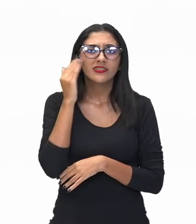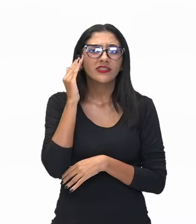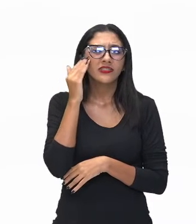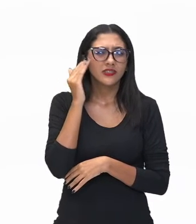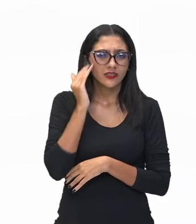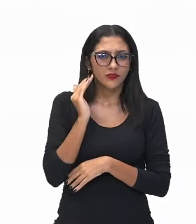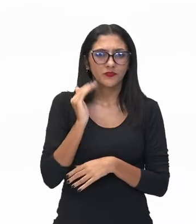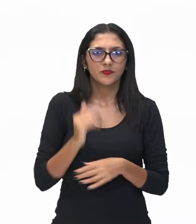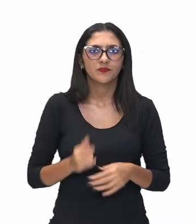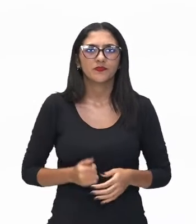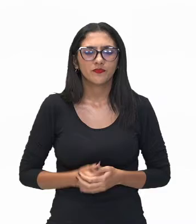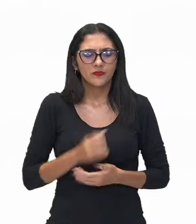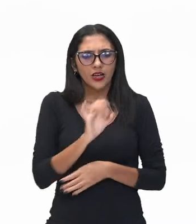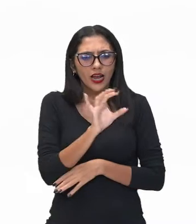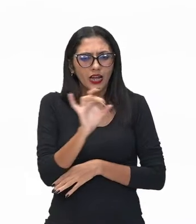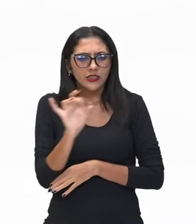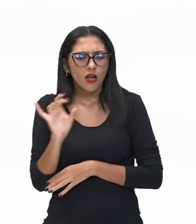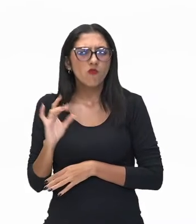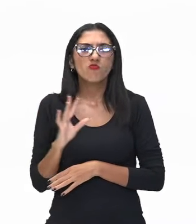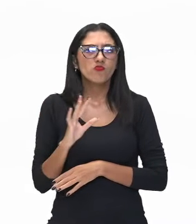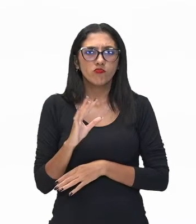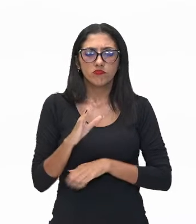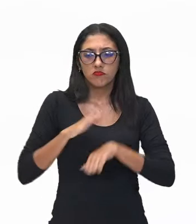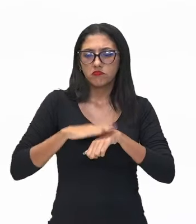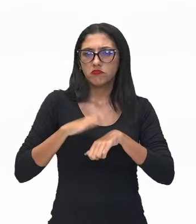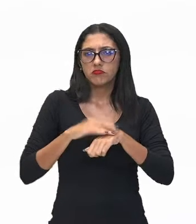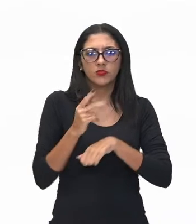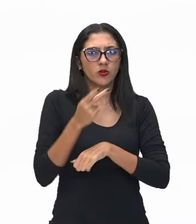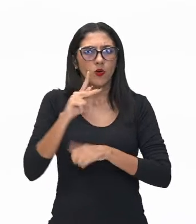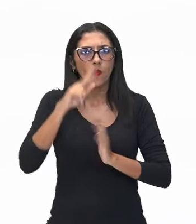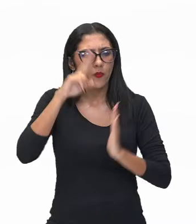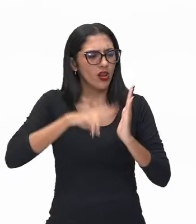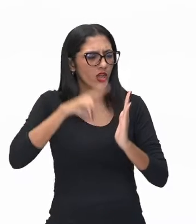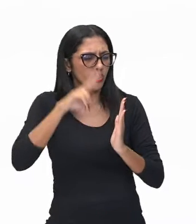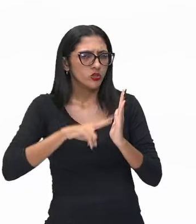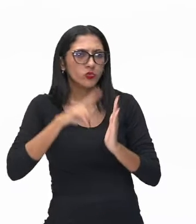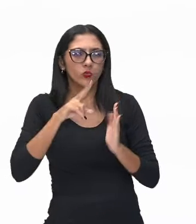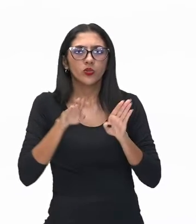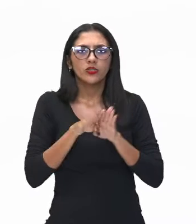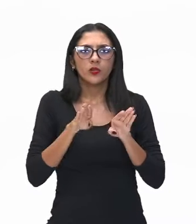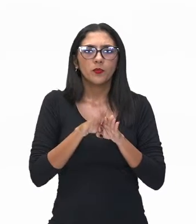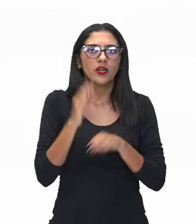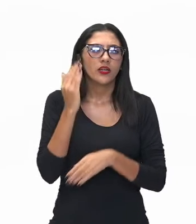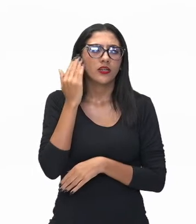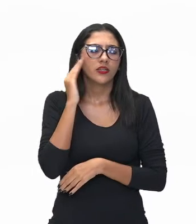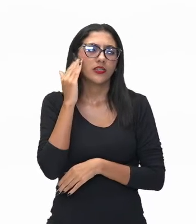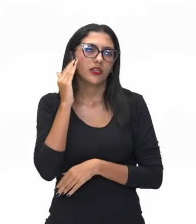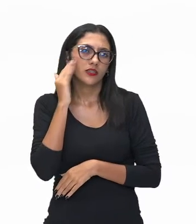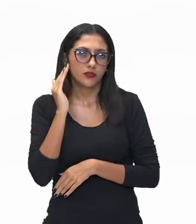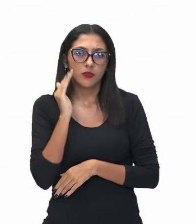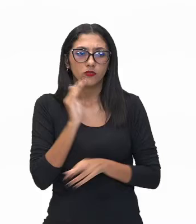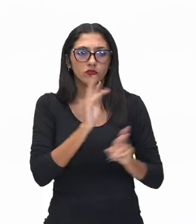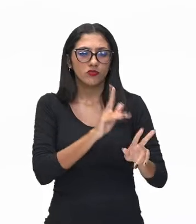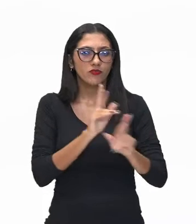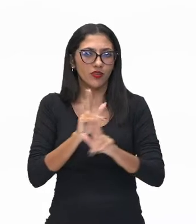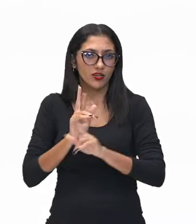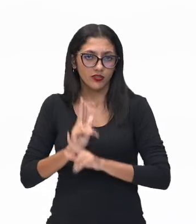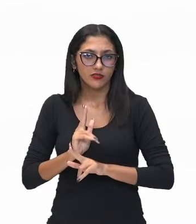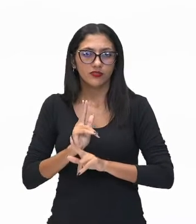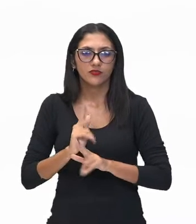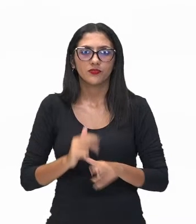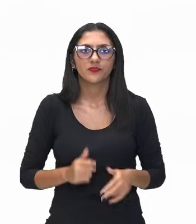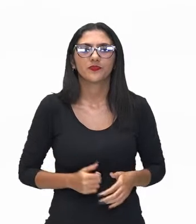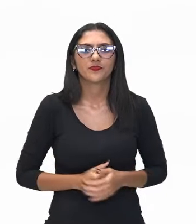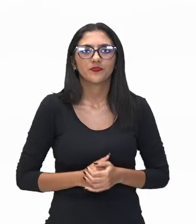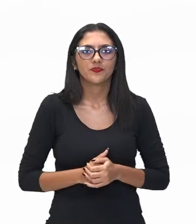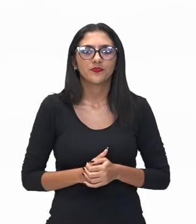um lê com os olhos que tem, e interpreta a partir de onde os pés pisam. Foi